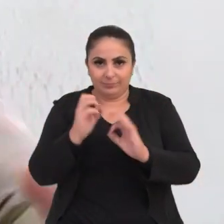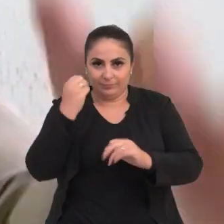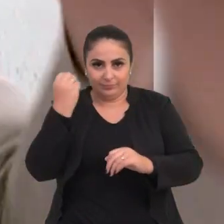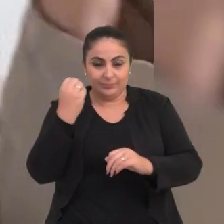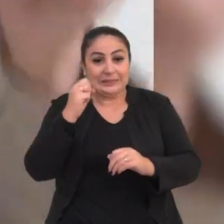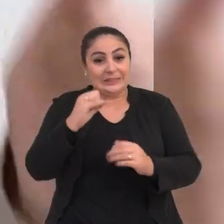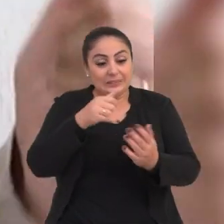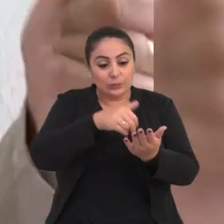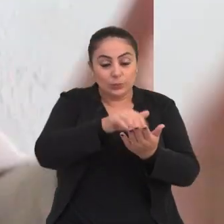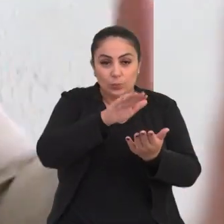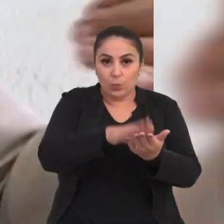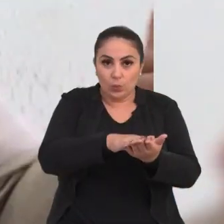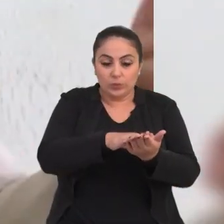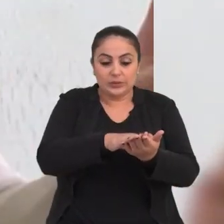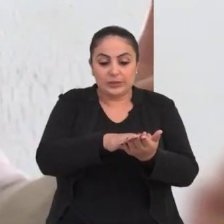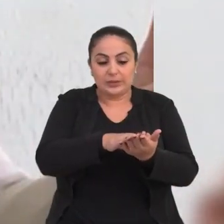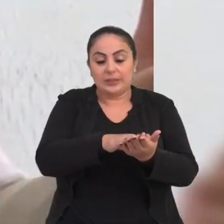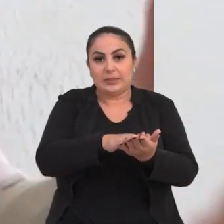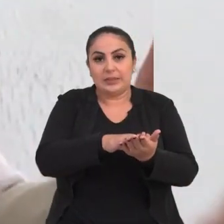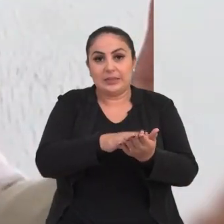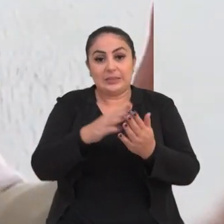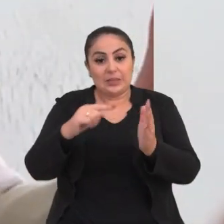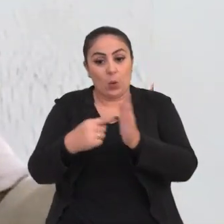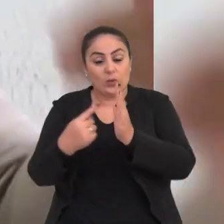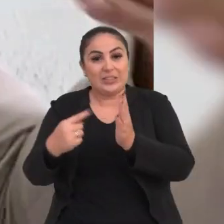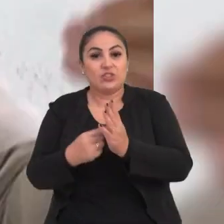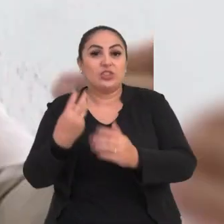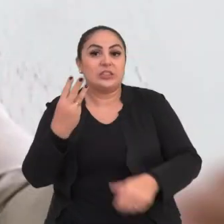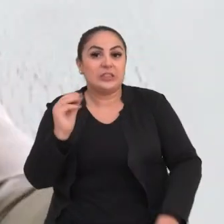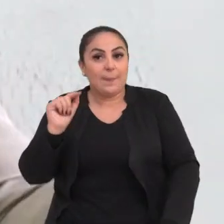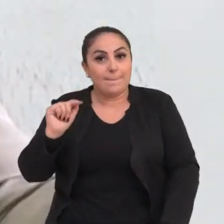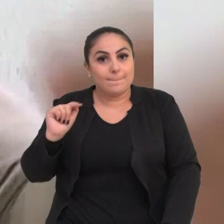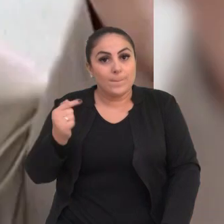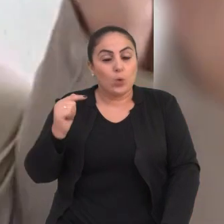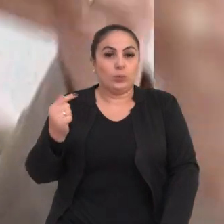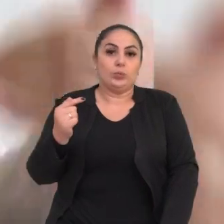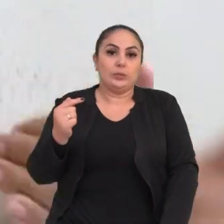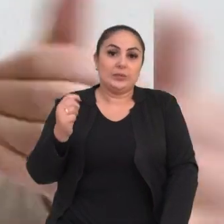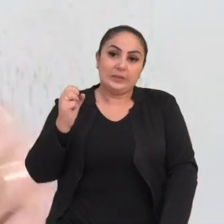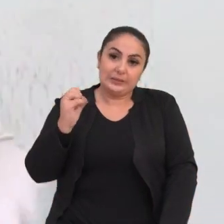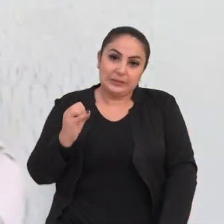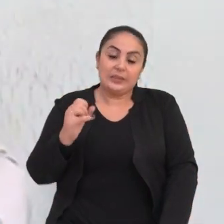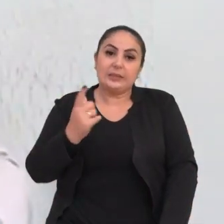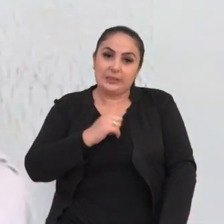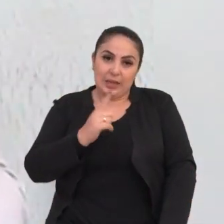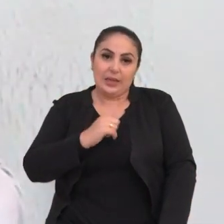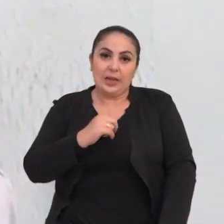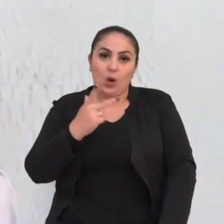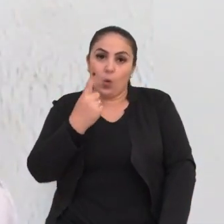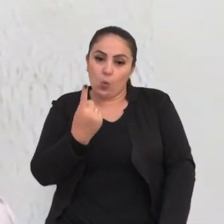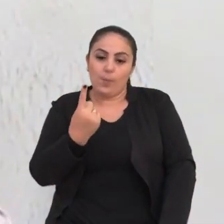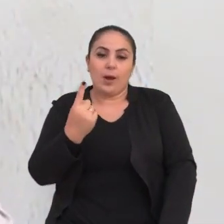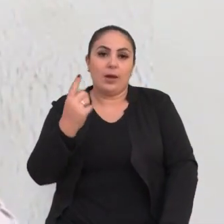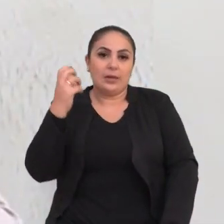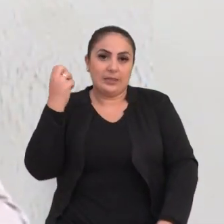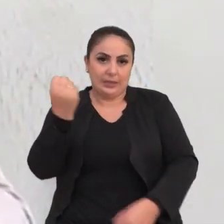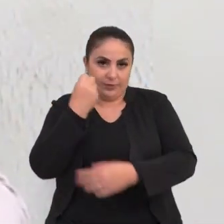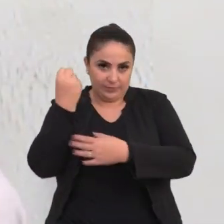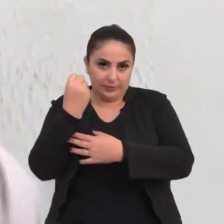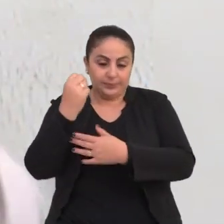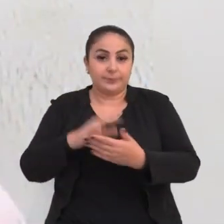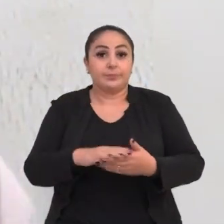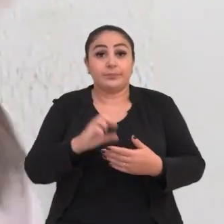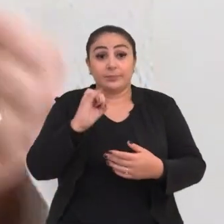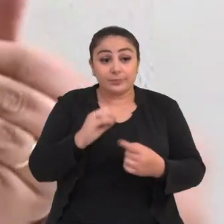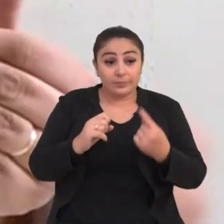infração gravíssima. Quando o condutor atingir a contagem de 30 pontos, caso o condutor tenha cometido uma infração gravíssima.